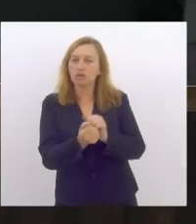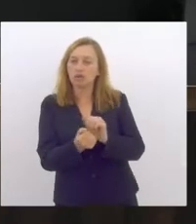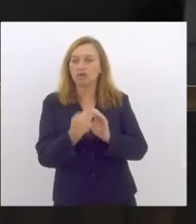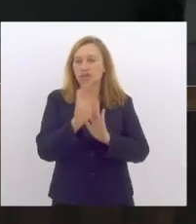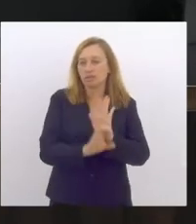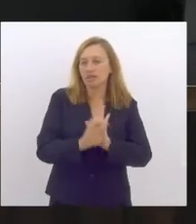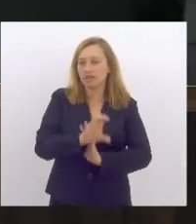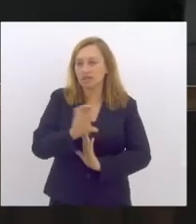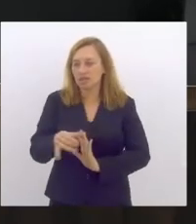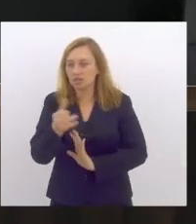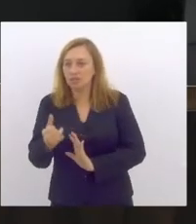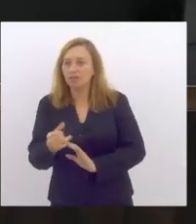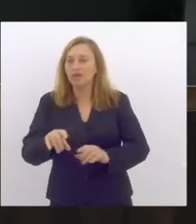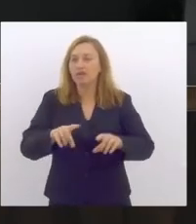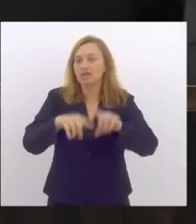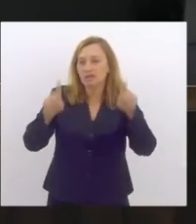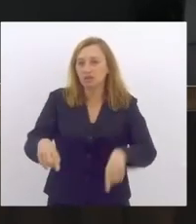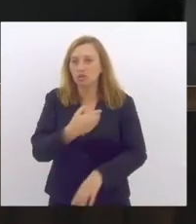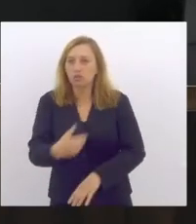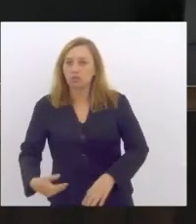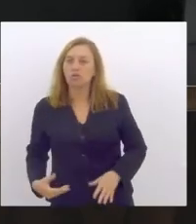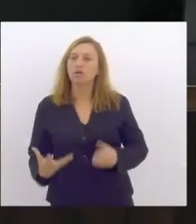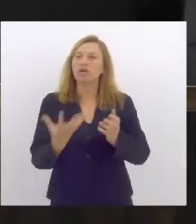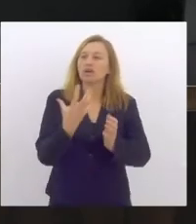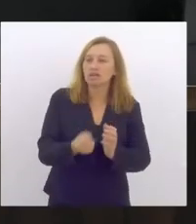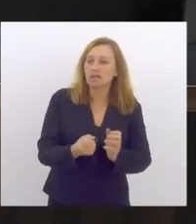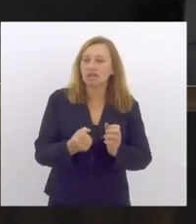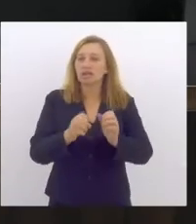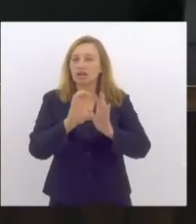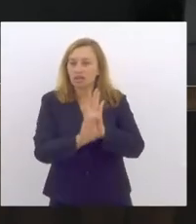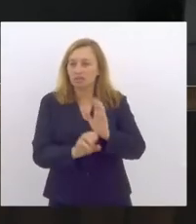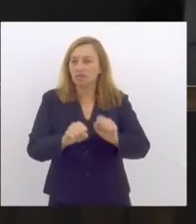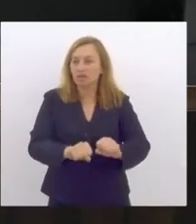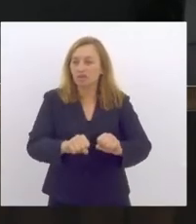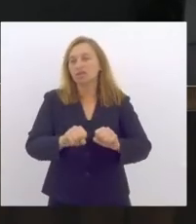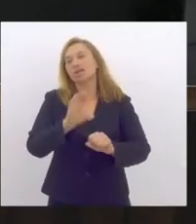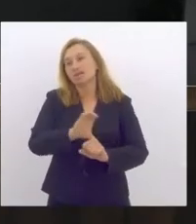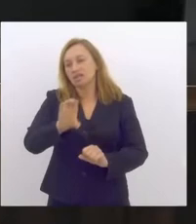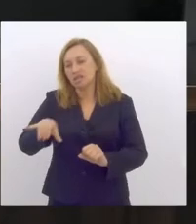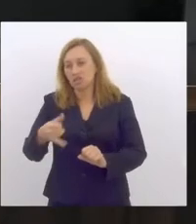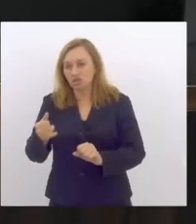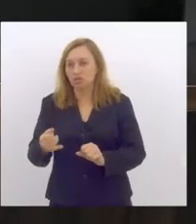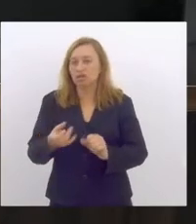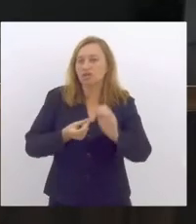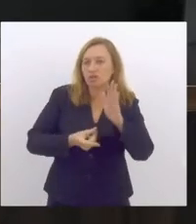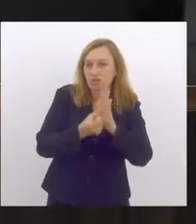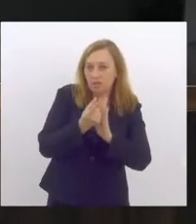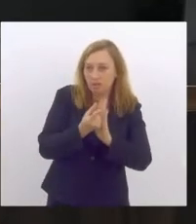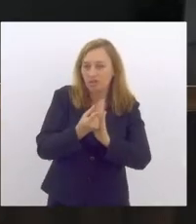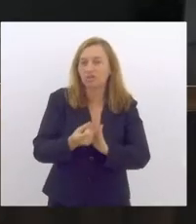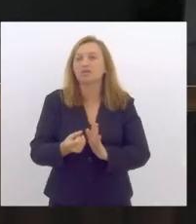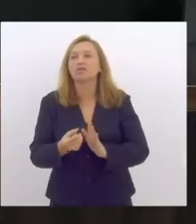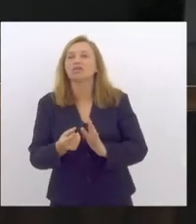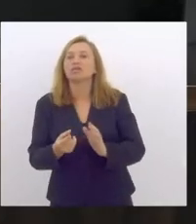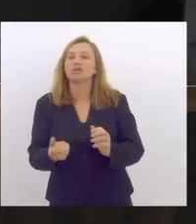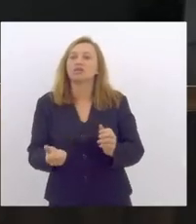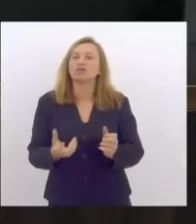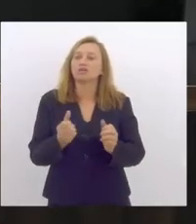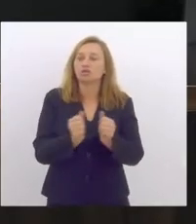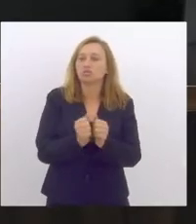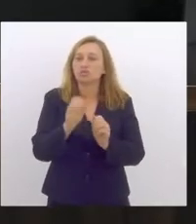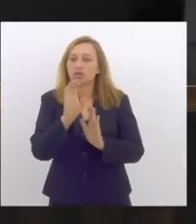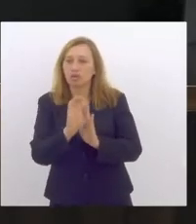CCJ. Servidores públicos, favorável com as emendas da CCJ. E de orçamento, favorável com